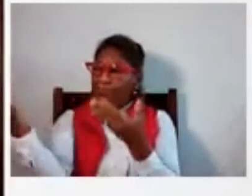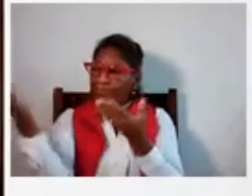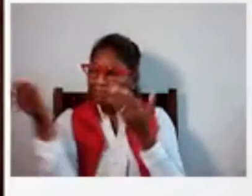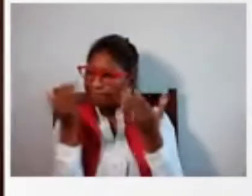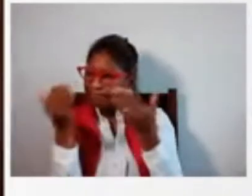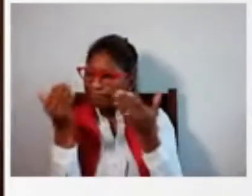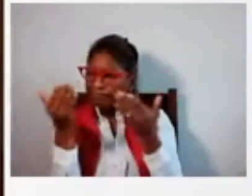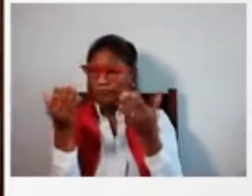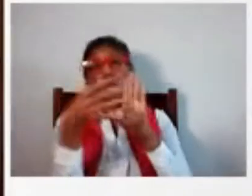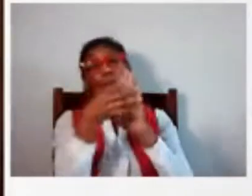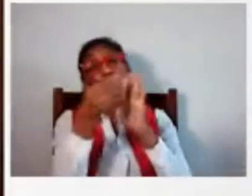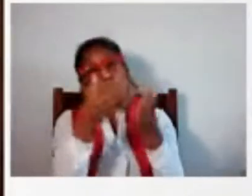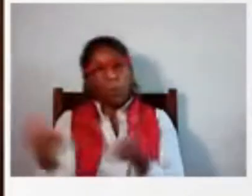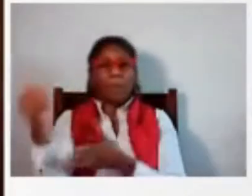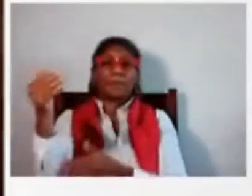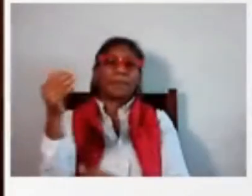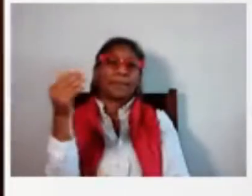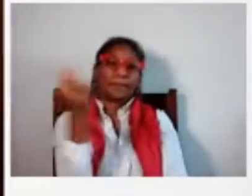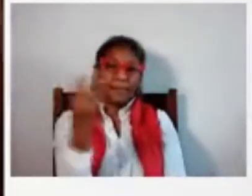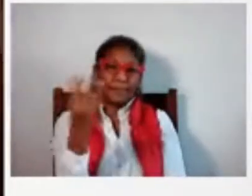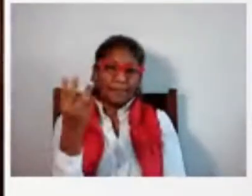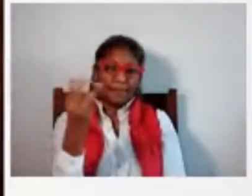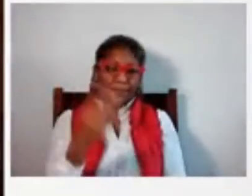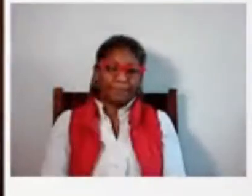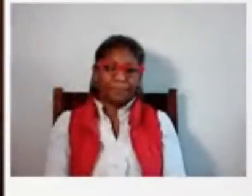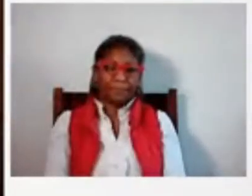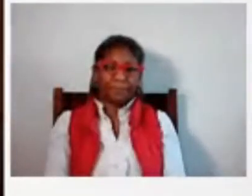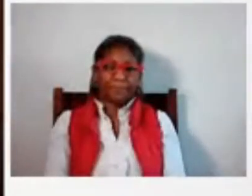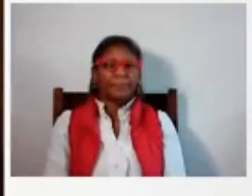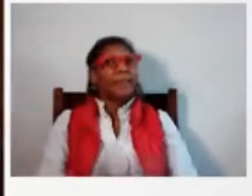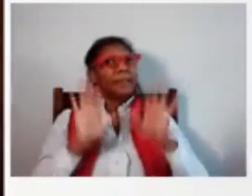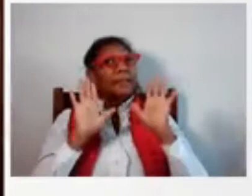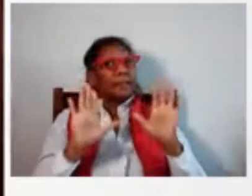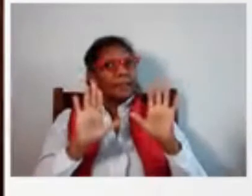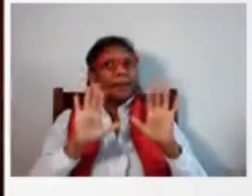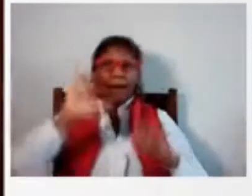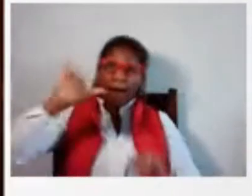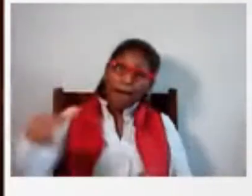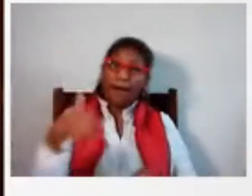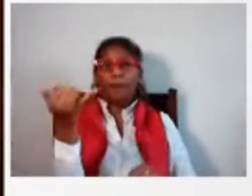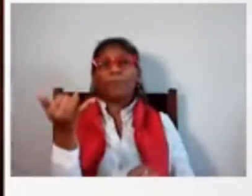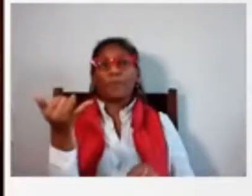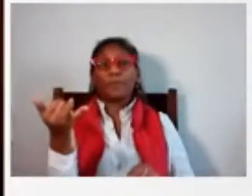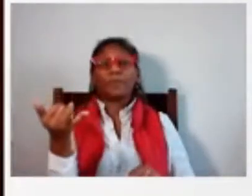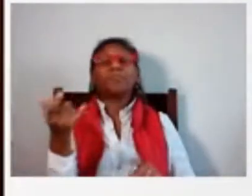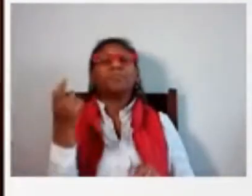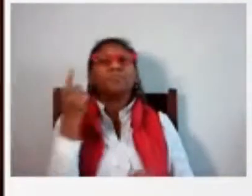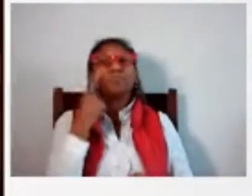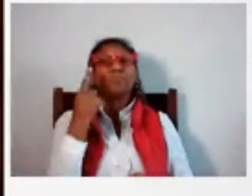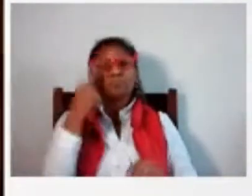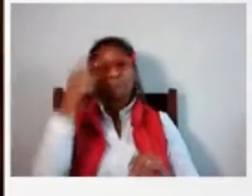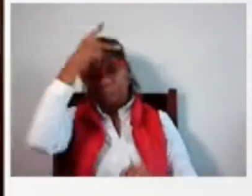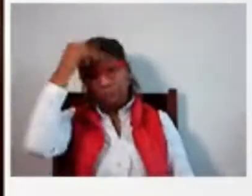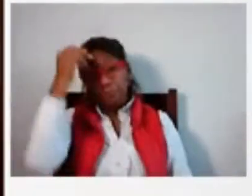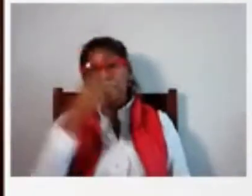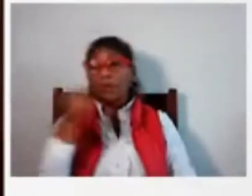e o modelo vale a partir de terça-feira. Mas nós já aproveitamos esse momento, então, para ouvir a argumentação dos prefeitos. Os dados